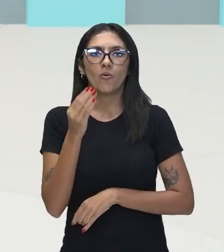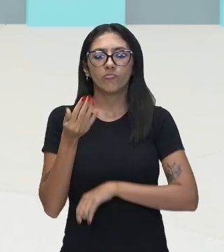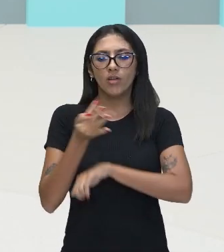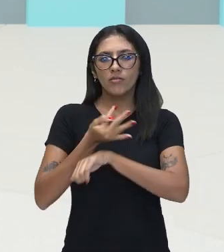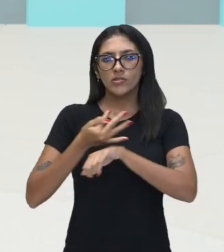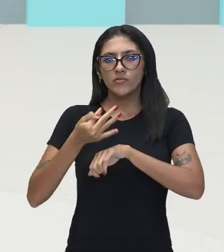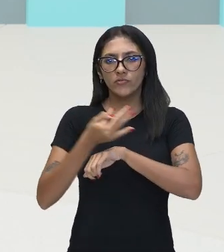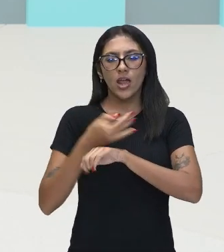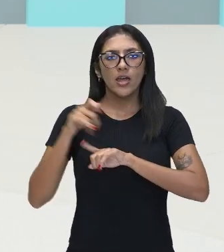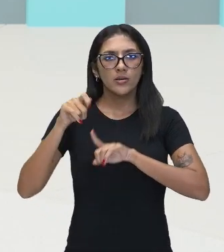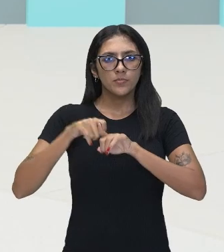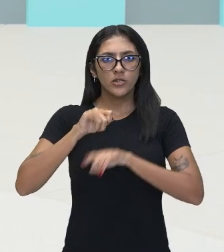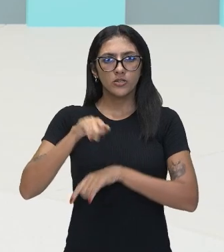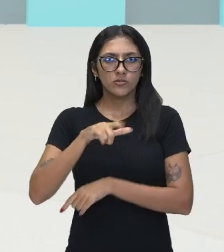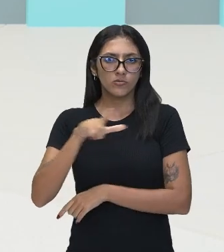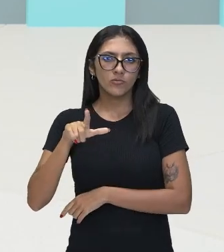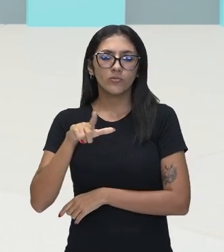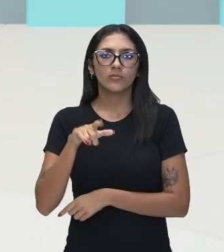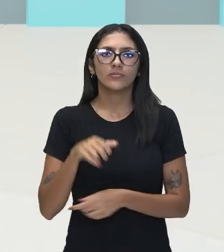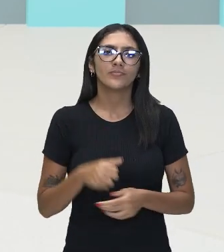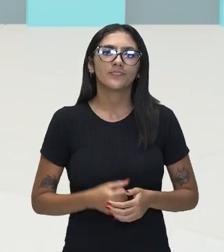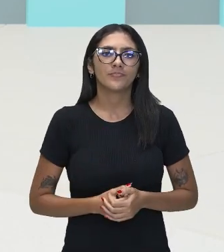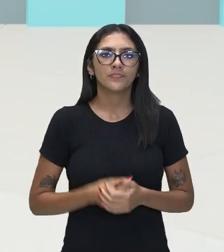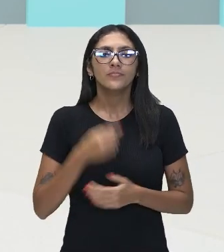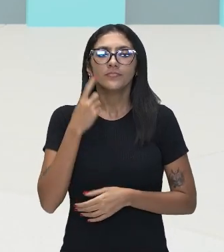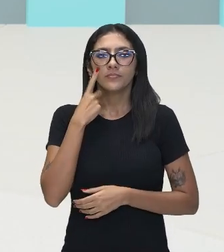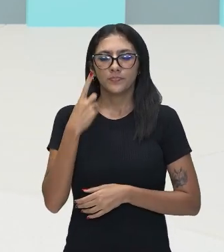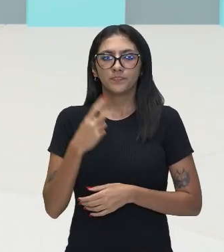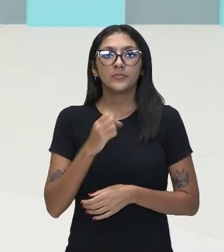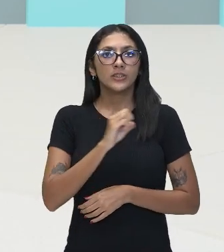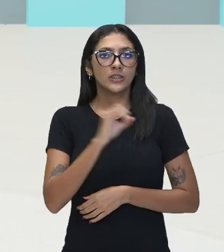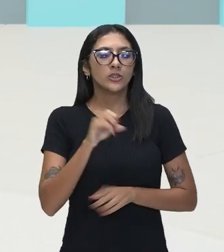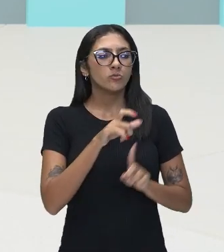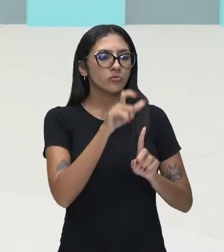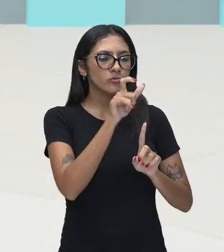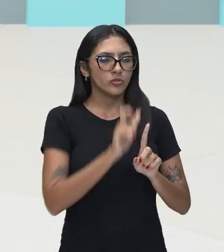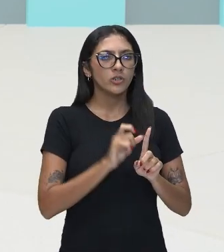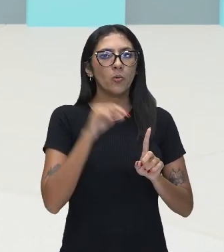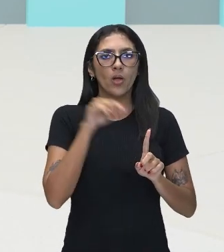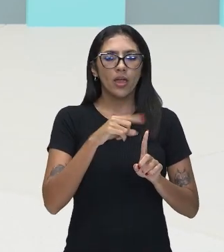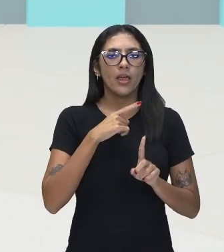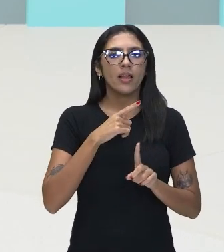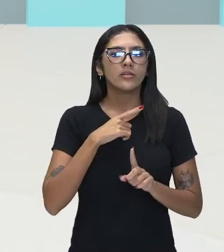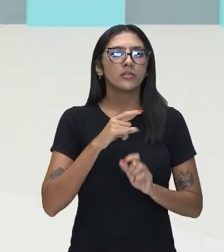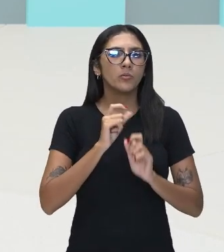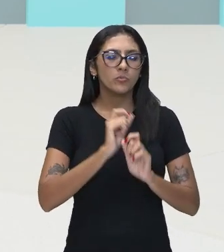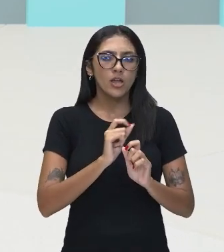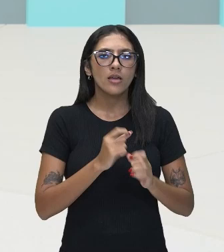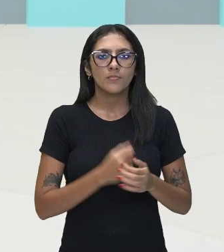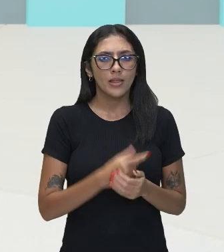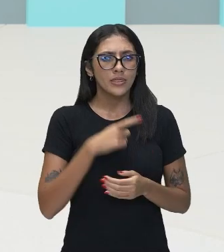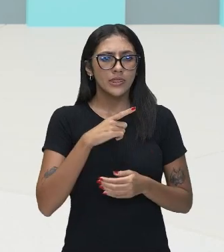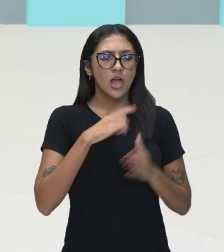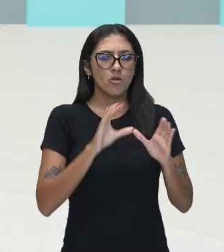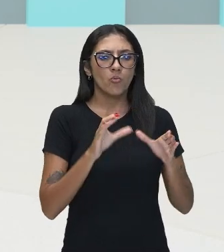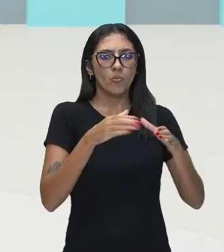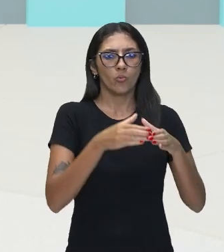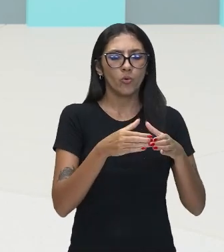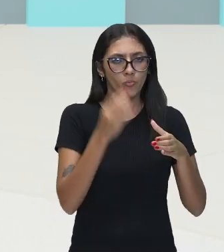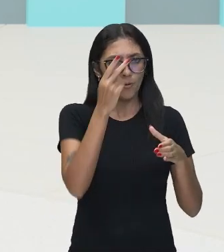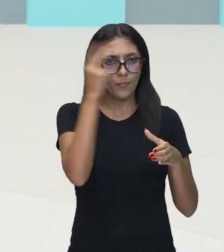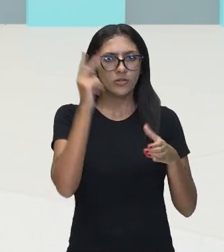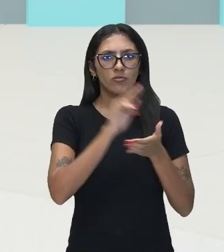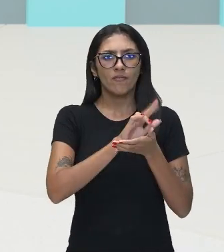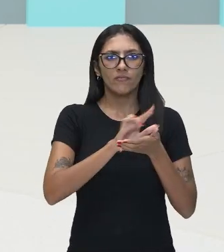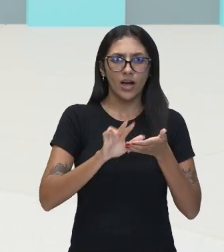Então, nesse caso, quando o sujeito é um sujeito coletivo, a concordância